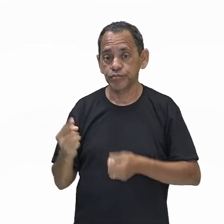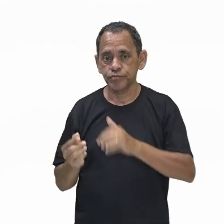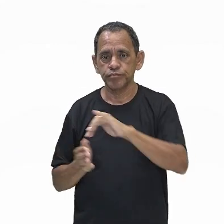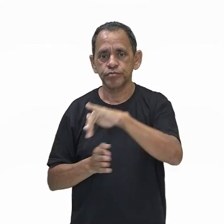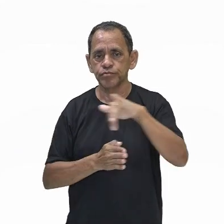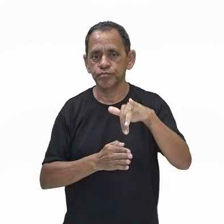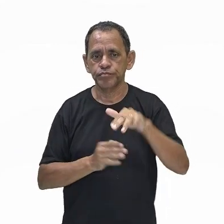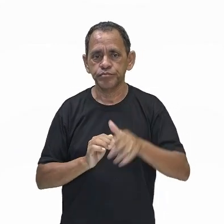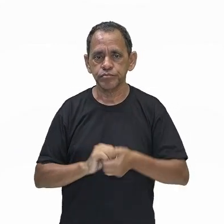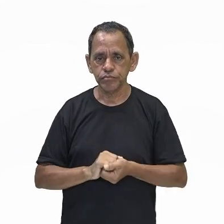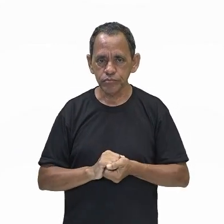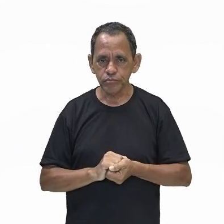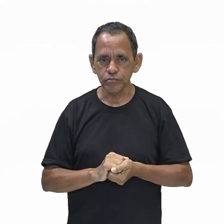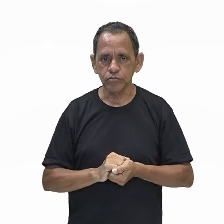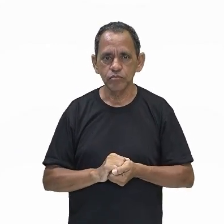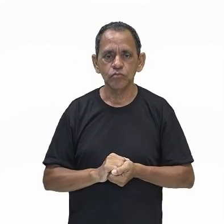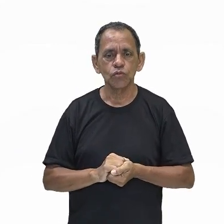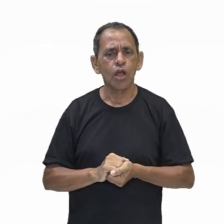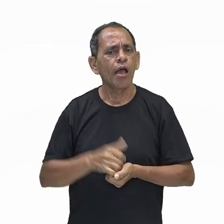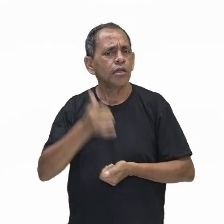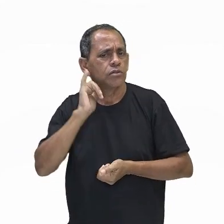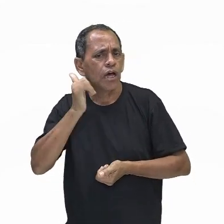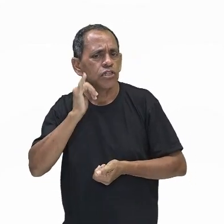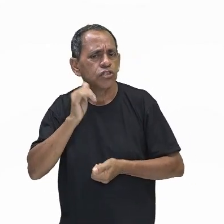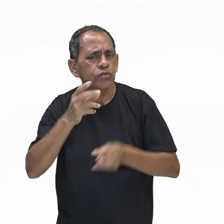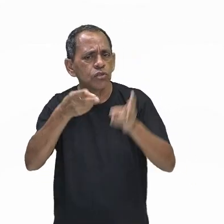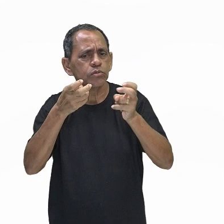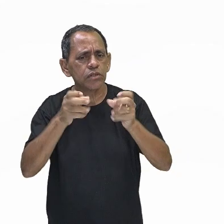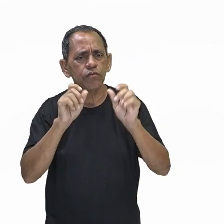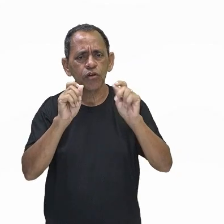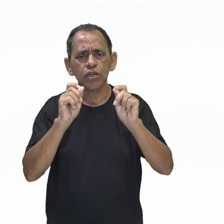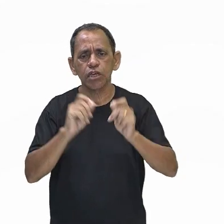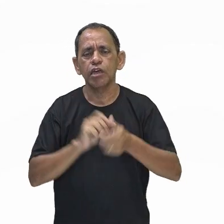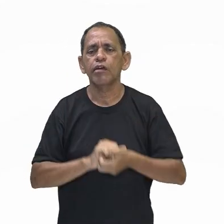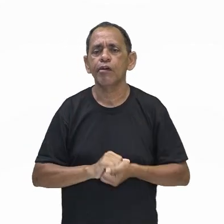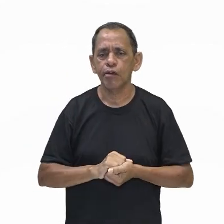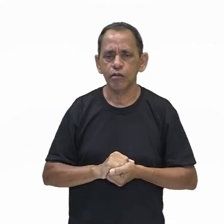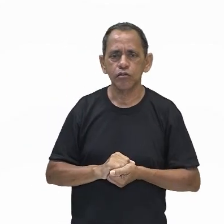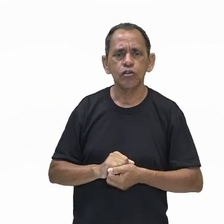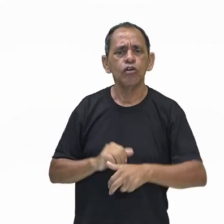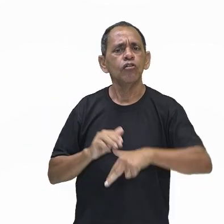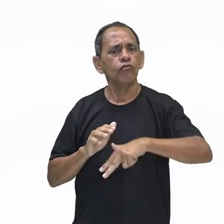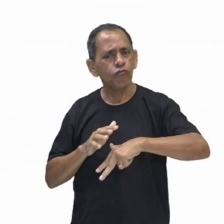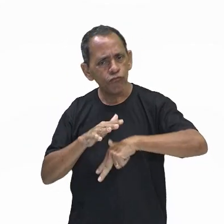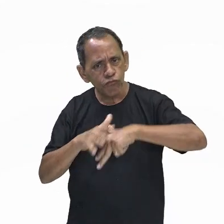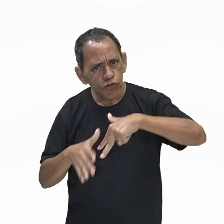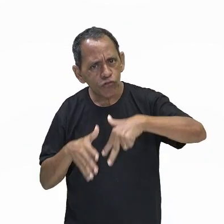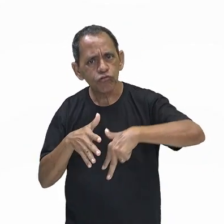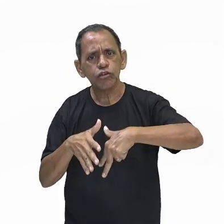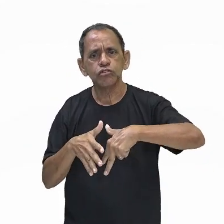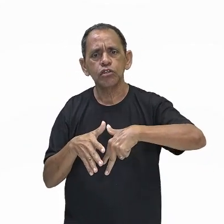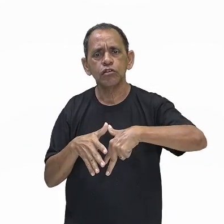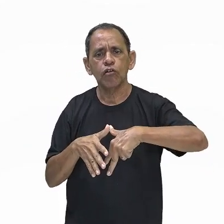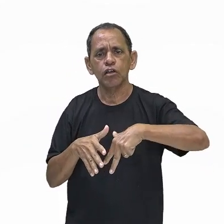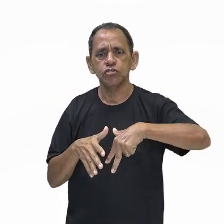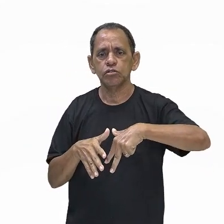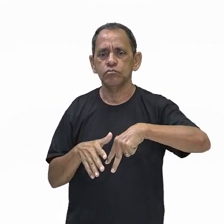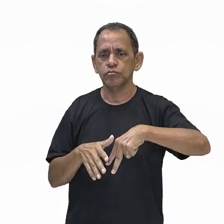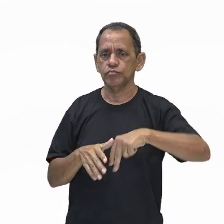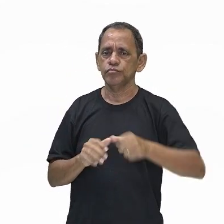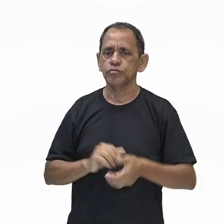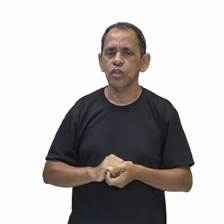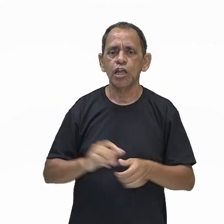E aí, em suas narrativas, nós podemos observar figuras de linguagens, tá bom? Então, ele apresenta aí onomatopeia,